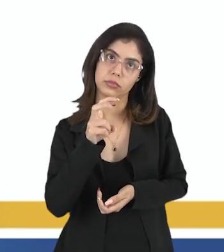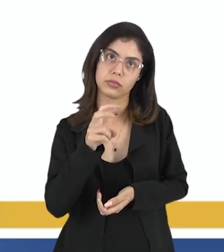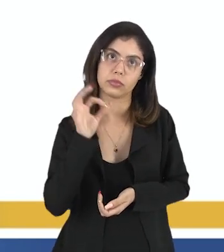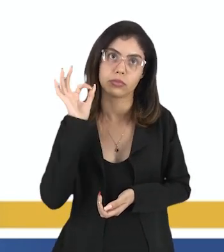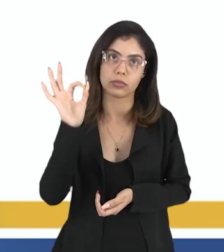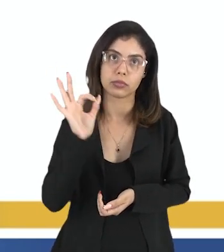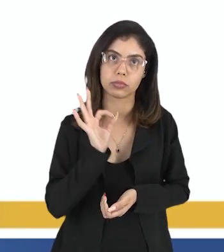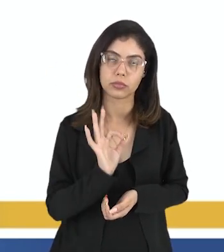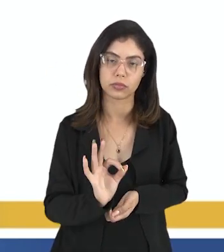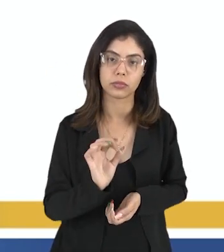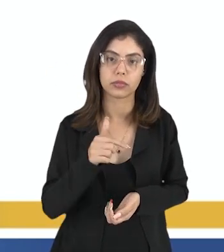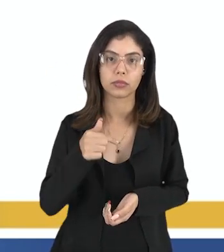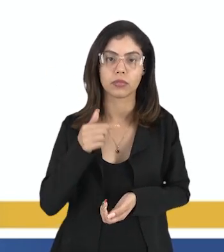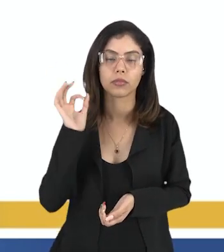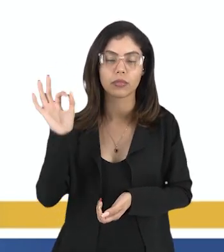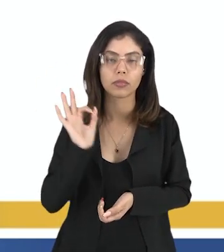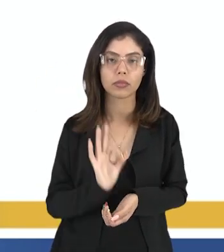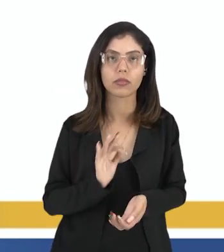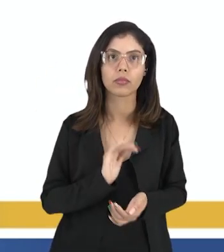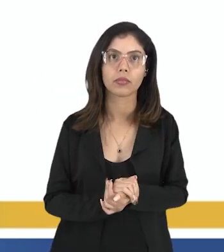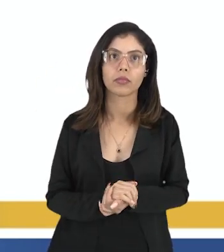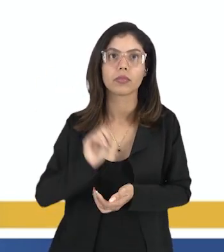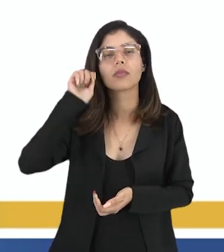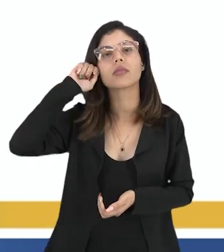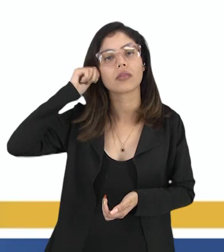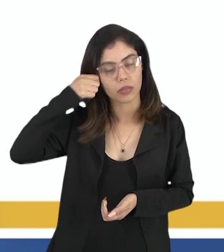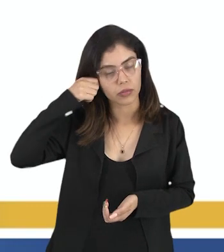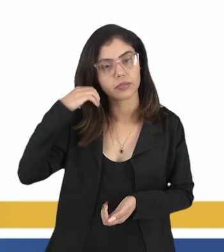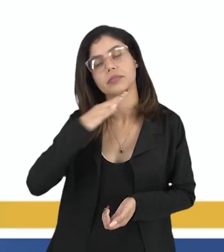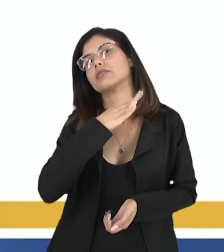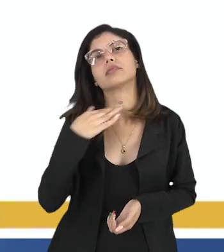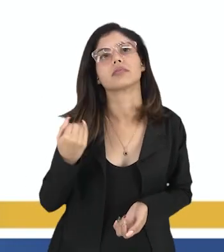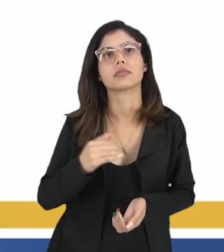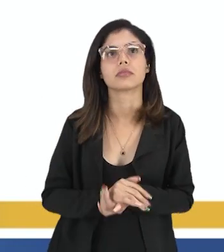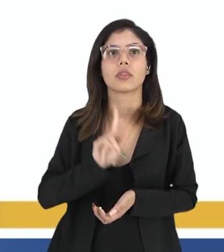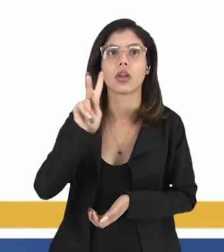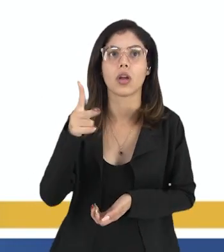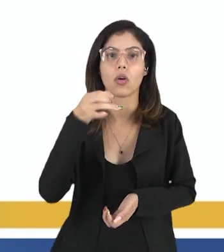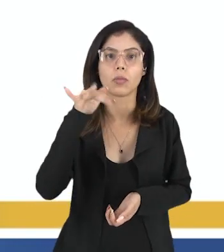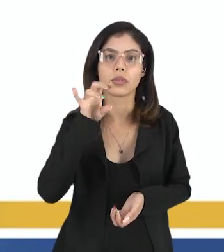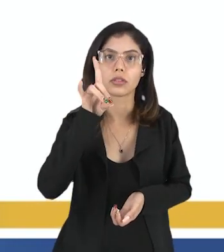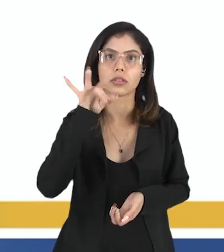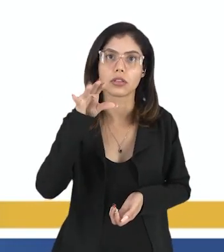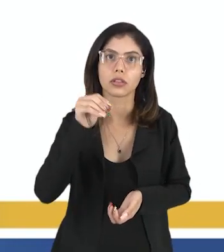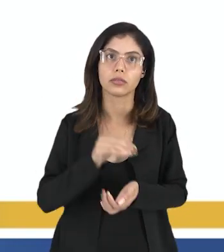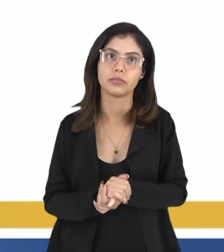75,7% das vítimas de homicídios eram negras. Quanto a homicídios, pessoal,